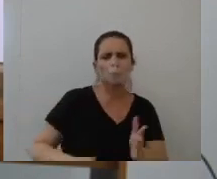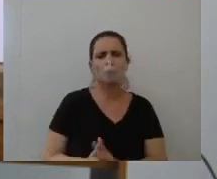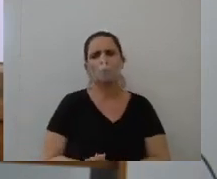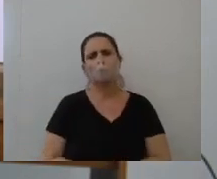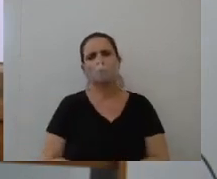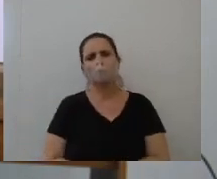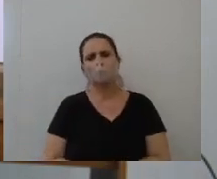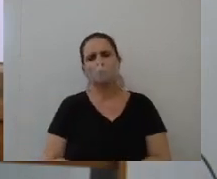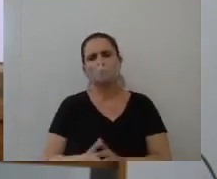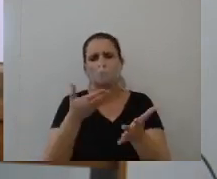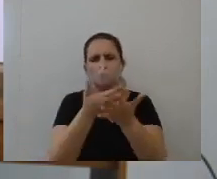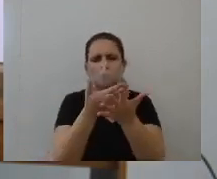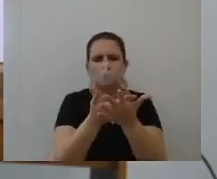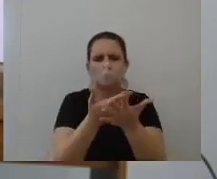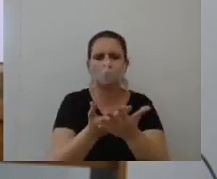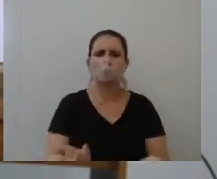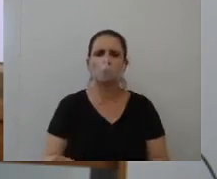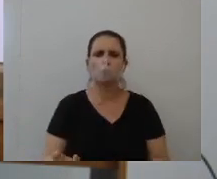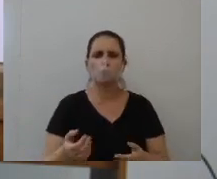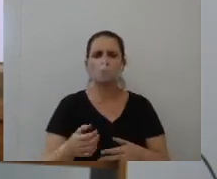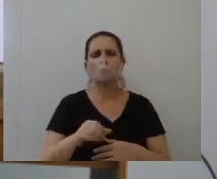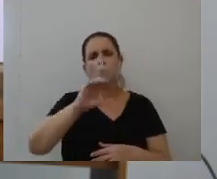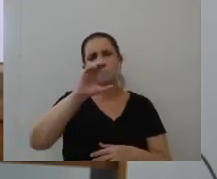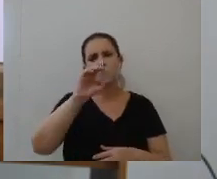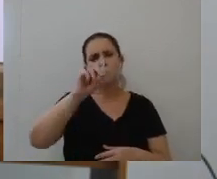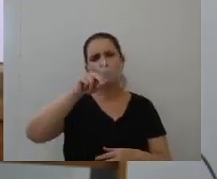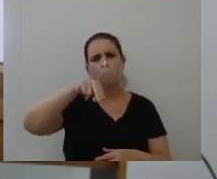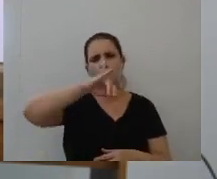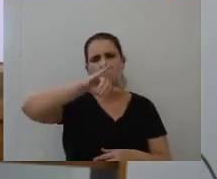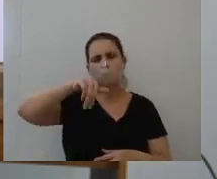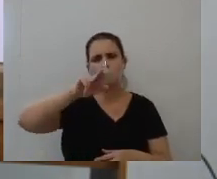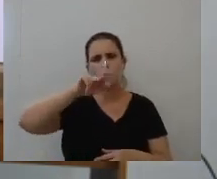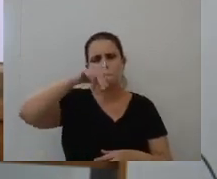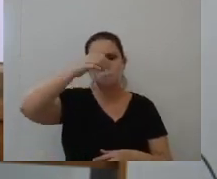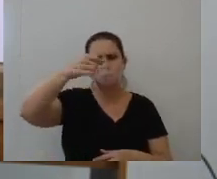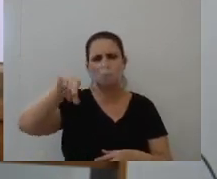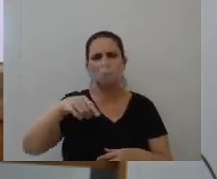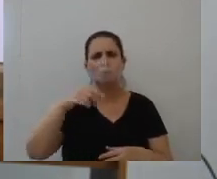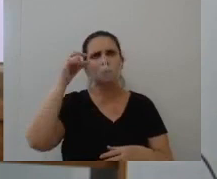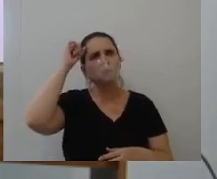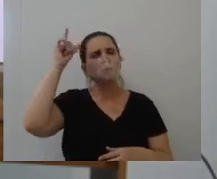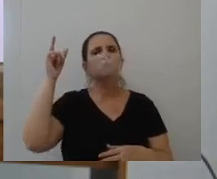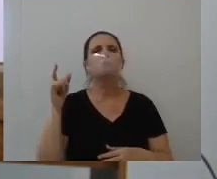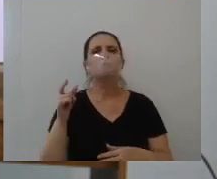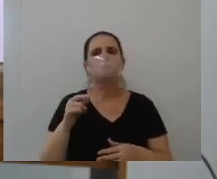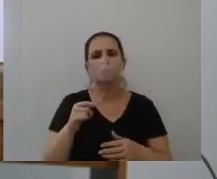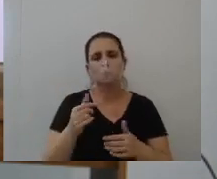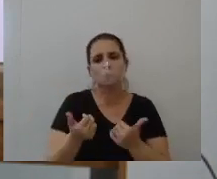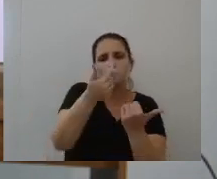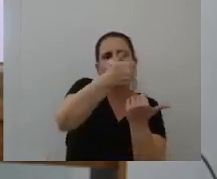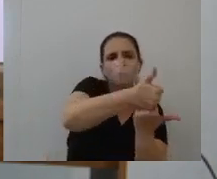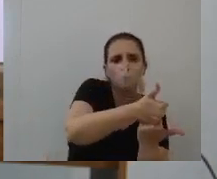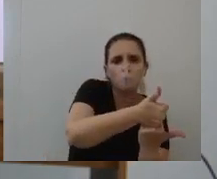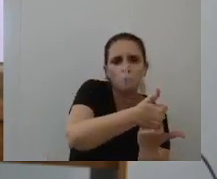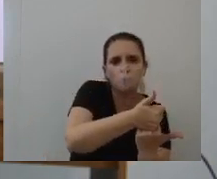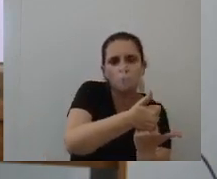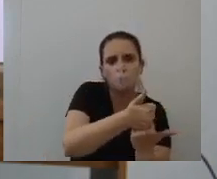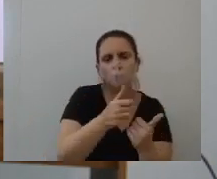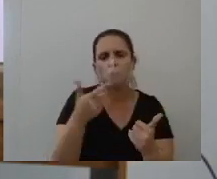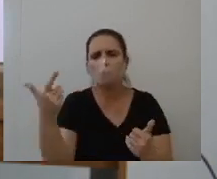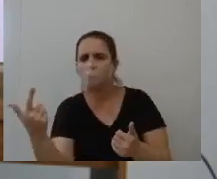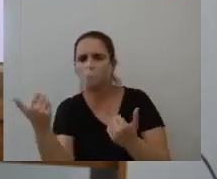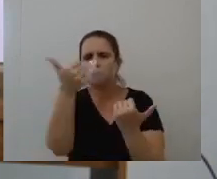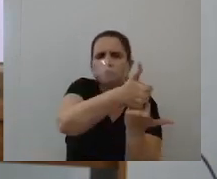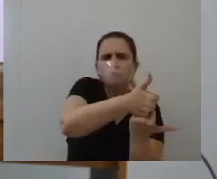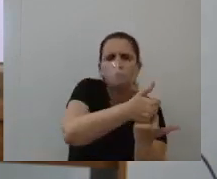quando estão estudando as conjunções, tragam aquela dica, aquela ideia da substituição. Substitui uma pela